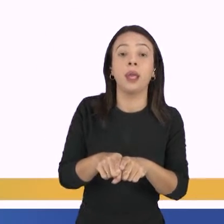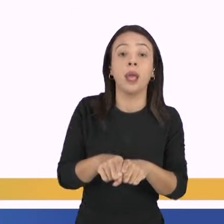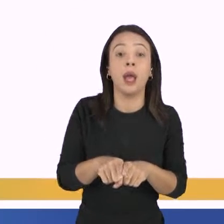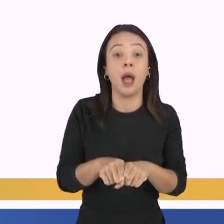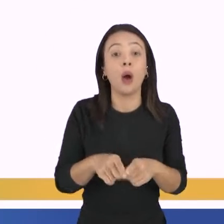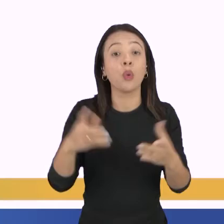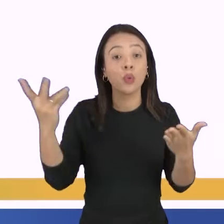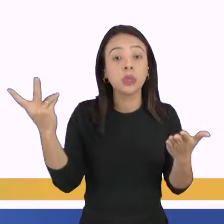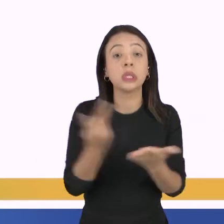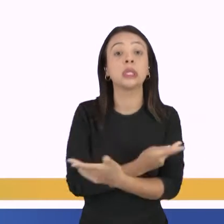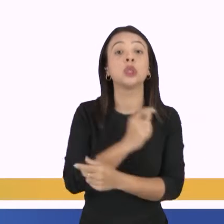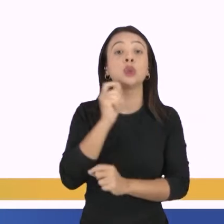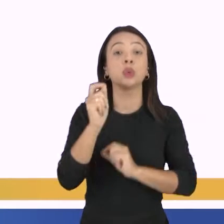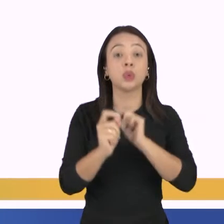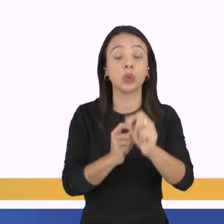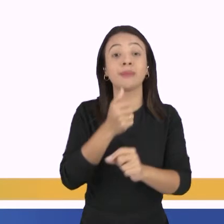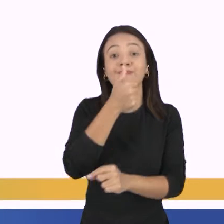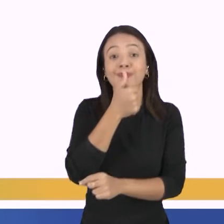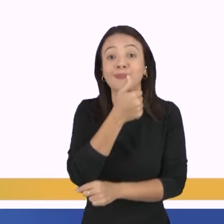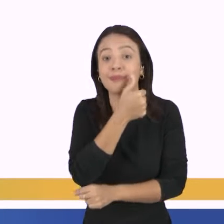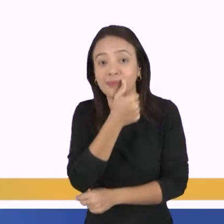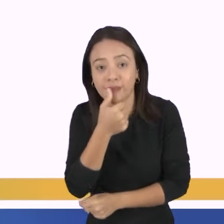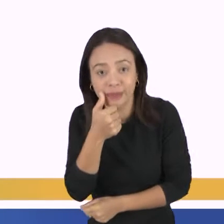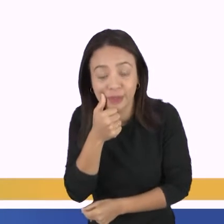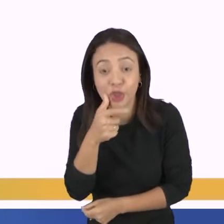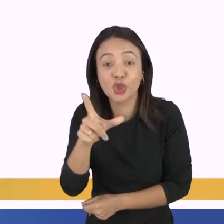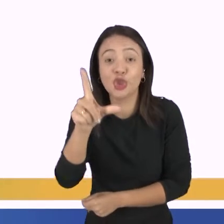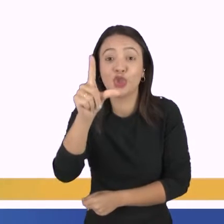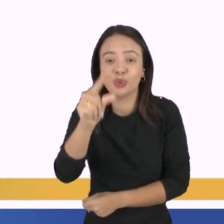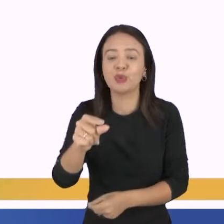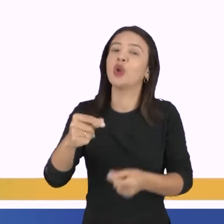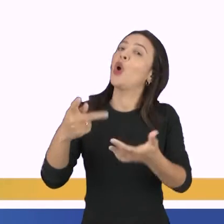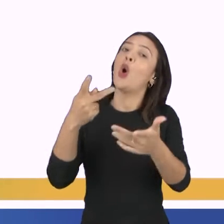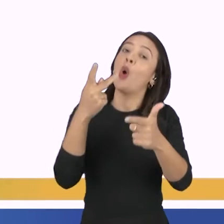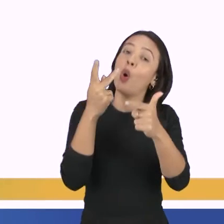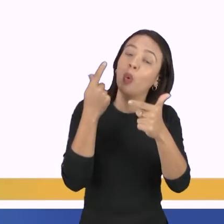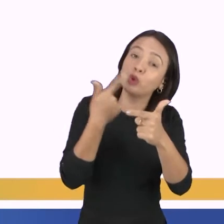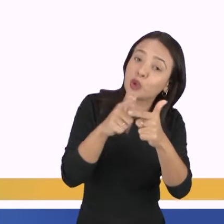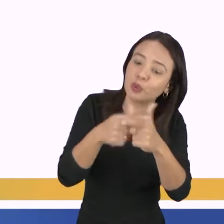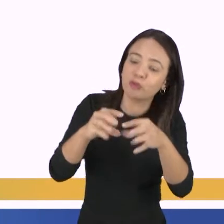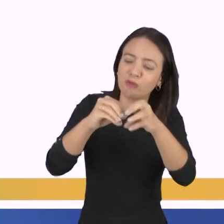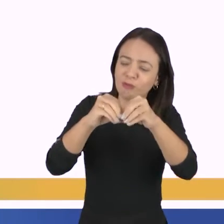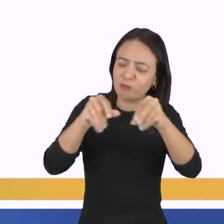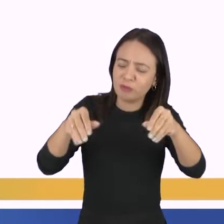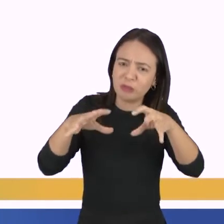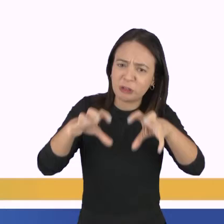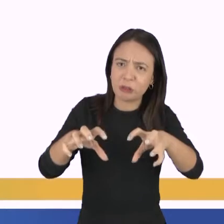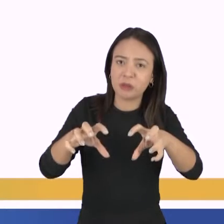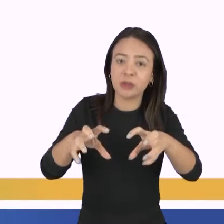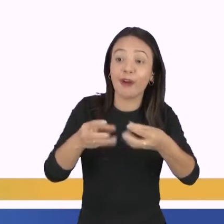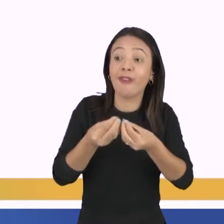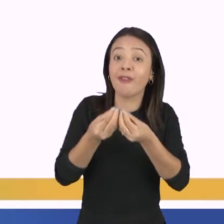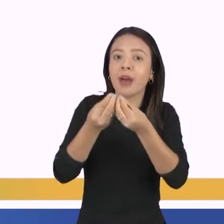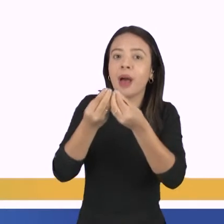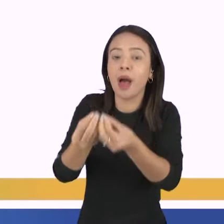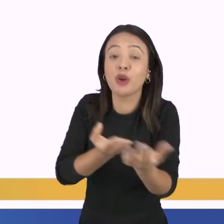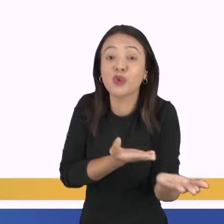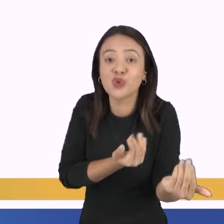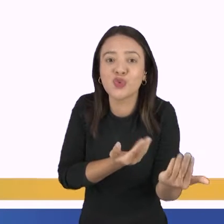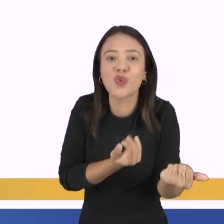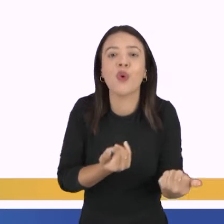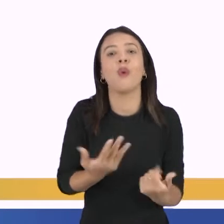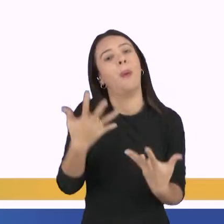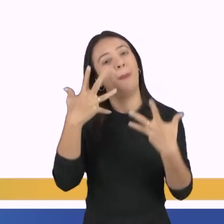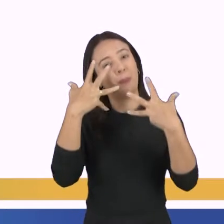humanos para amenizar as secas, pragas ou doenças, né? Oferecendo os jovens mais belos da sociedade. Então, essa era uma das práticas,